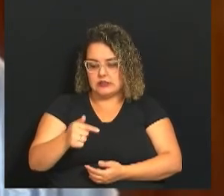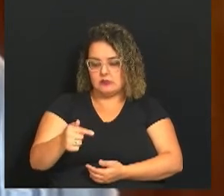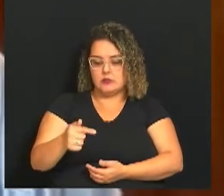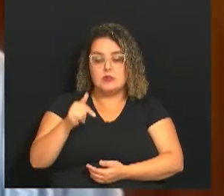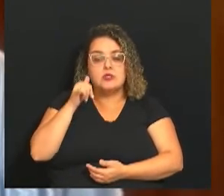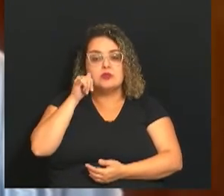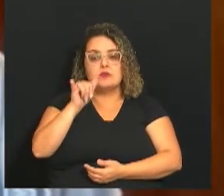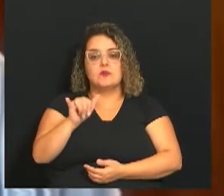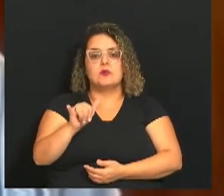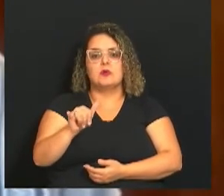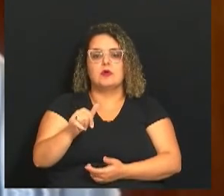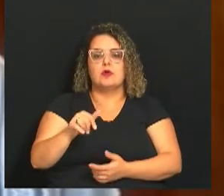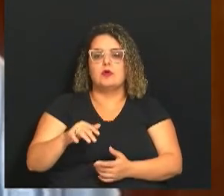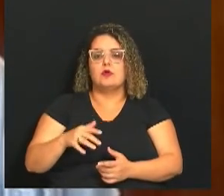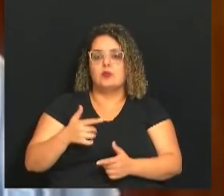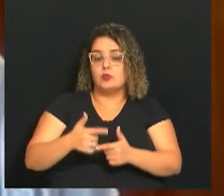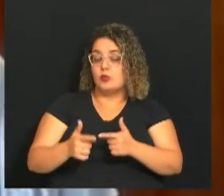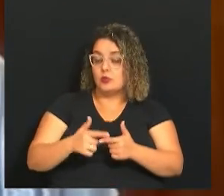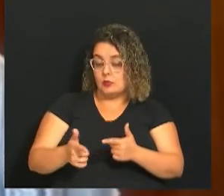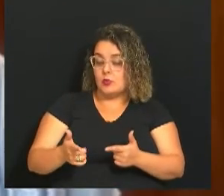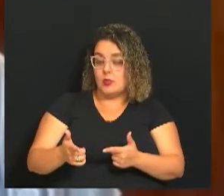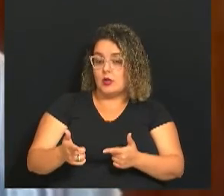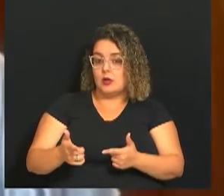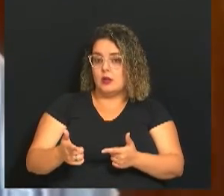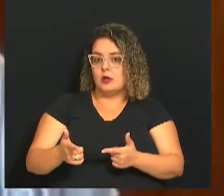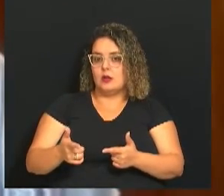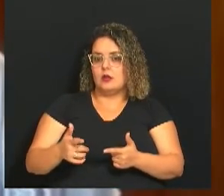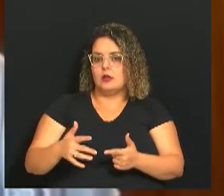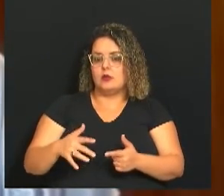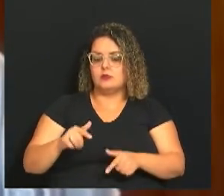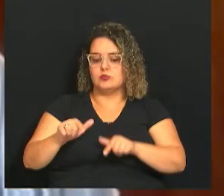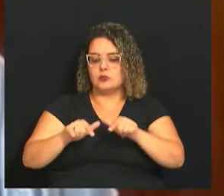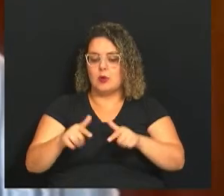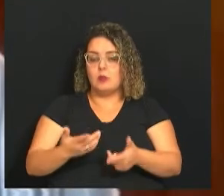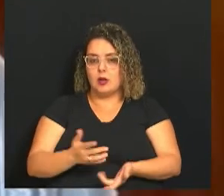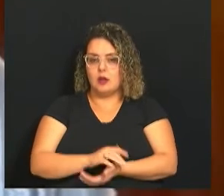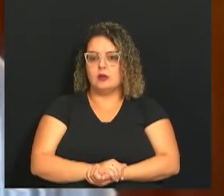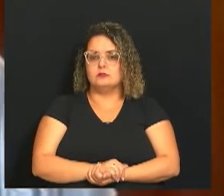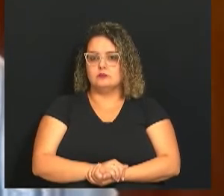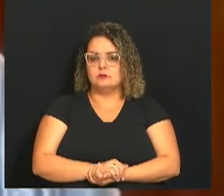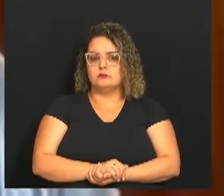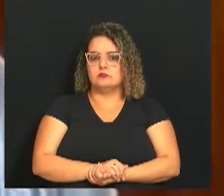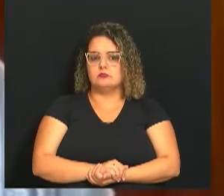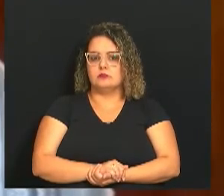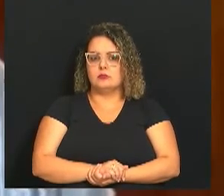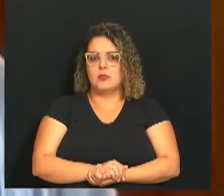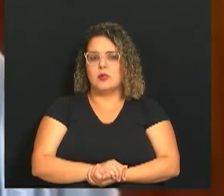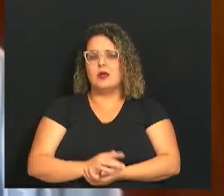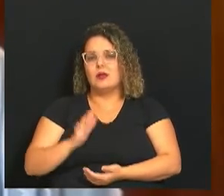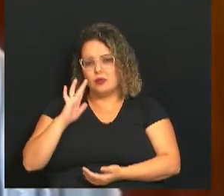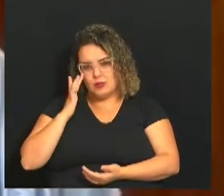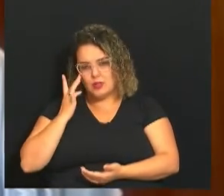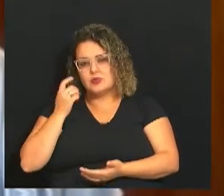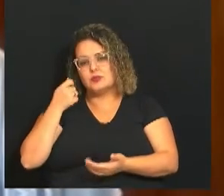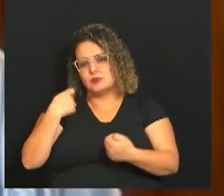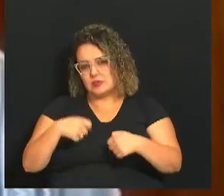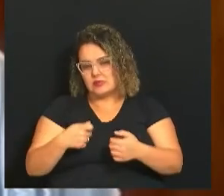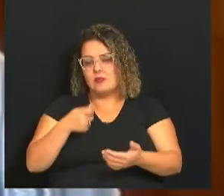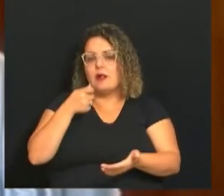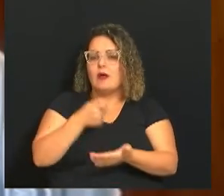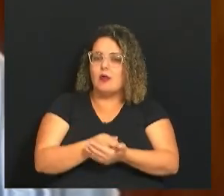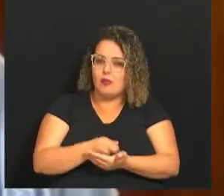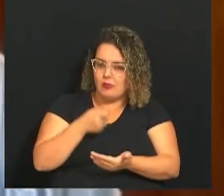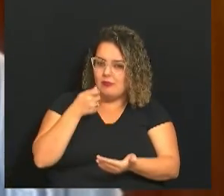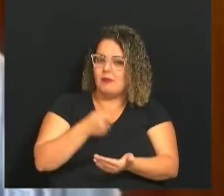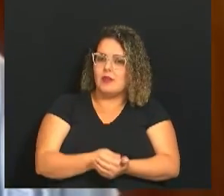Trabalho, elas precisam ocorrer, eu acho que até de uma forma obrigatória, né? Por mais que não exista